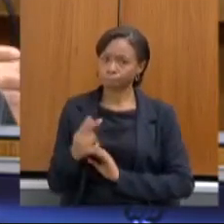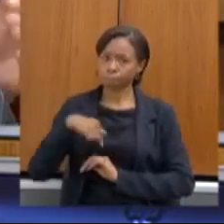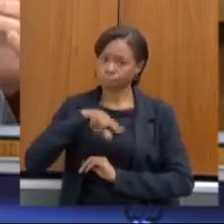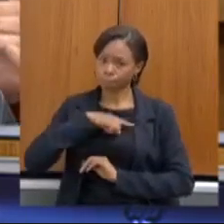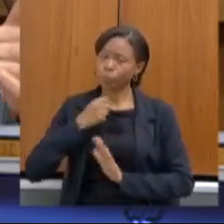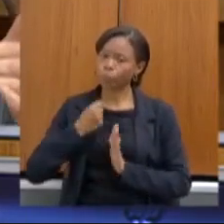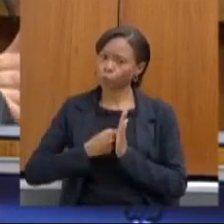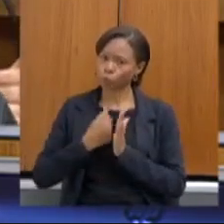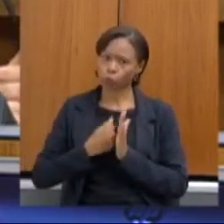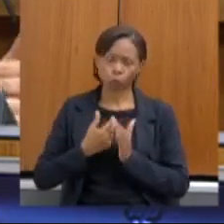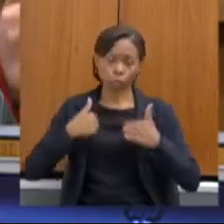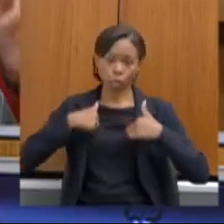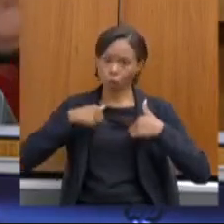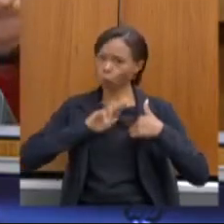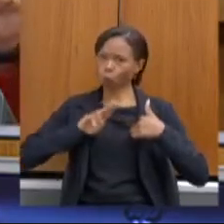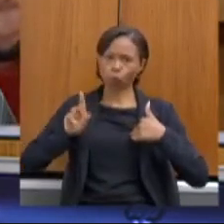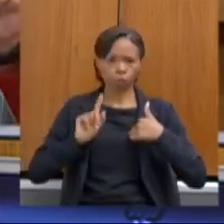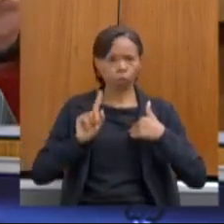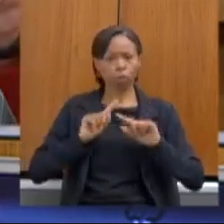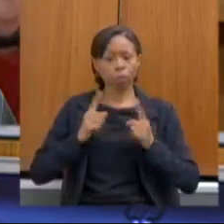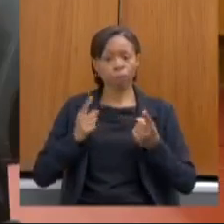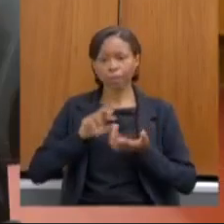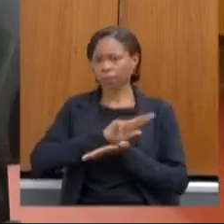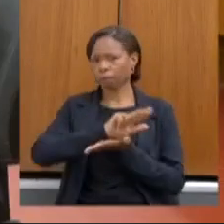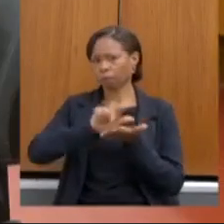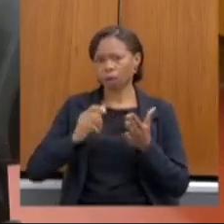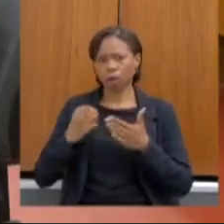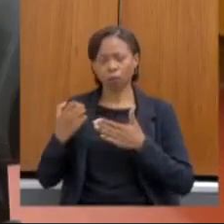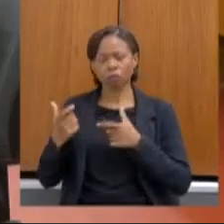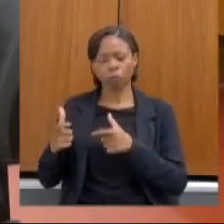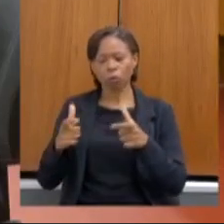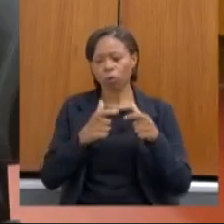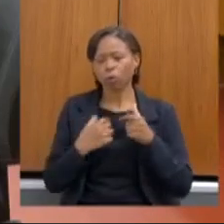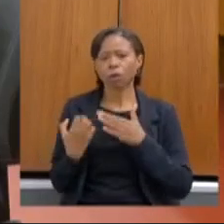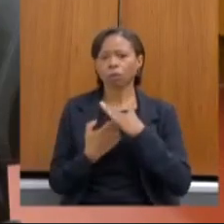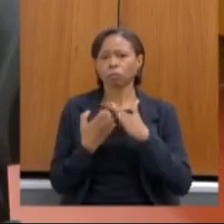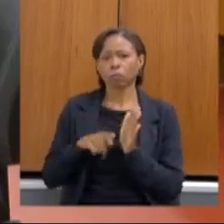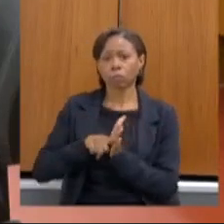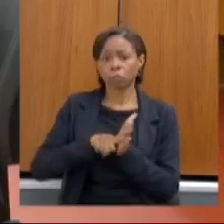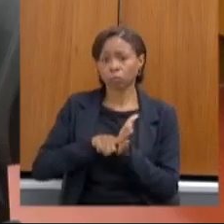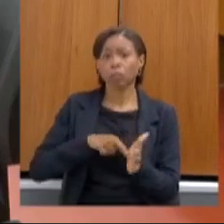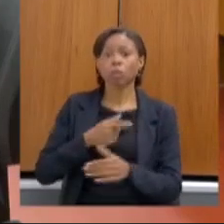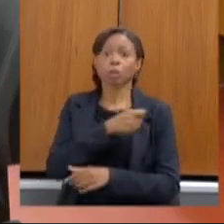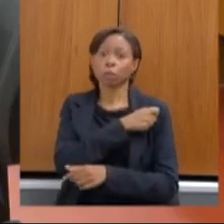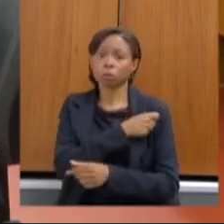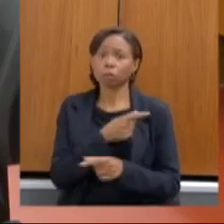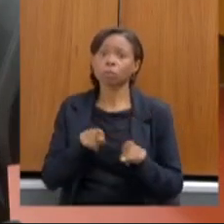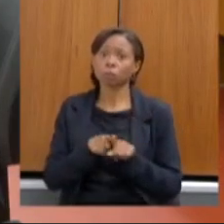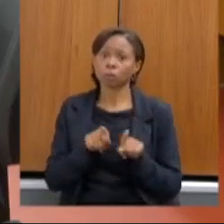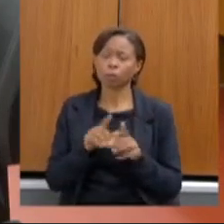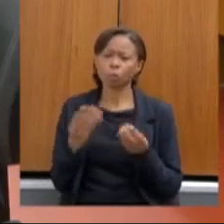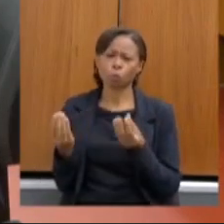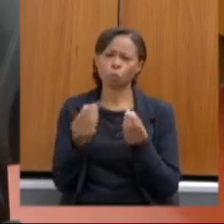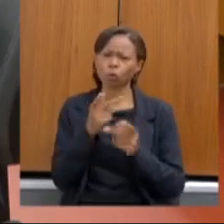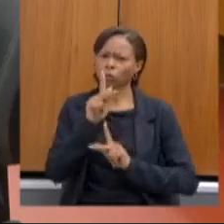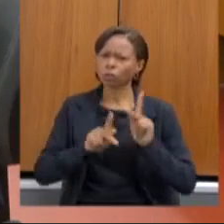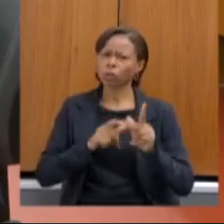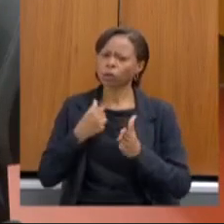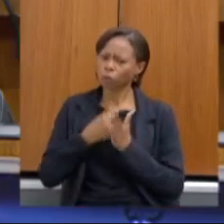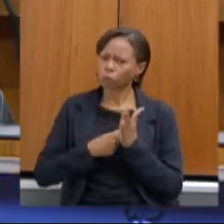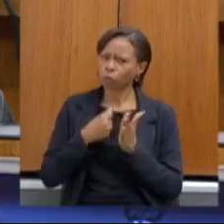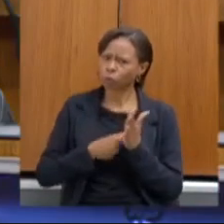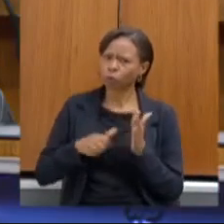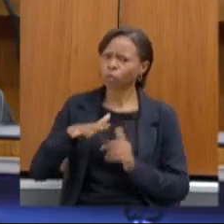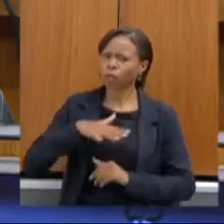que nós temos feito aí eu não falei meu nome mas uma série de entidades pesquisadores e estudantes muita gente que luta em defesa